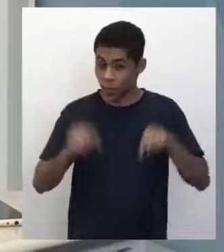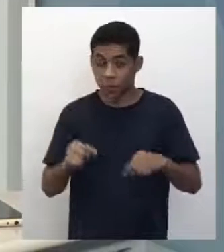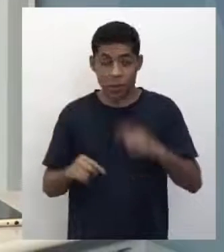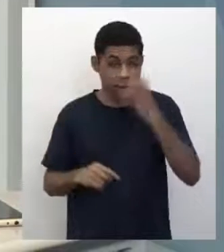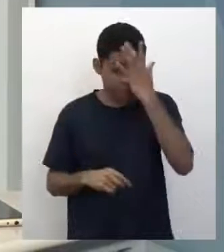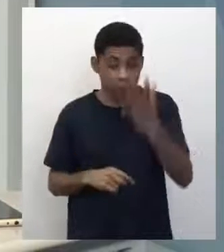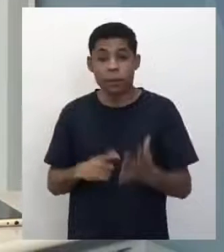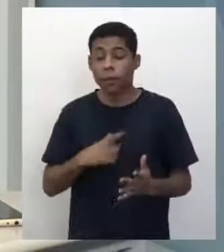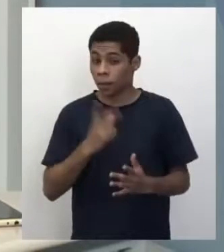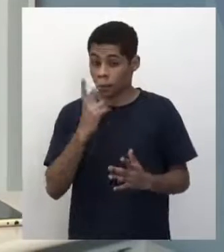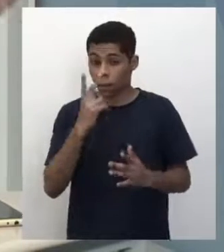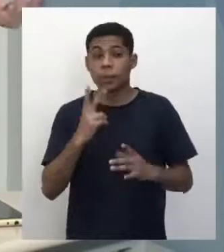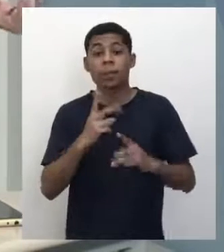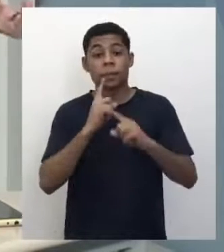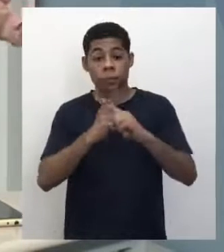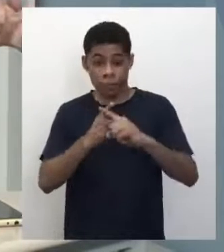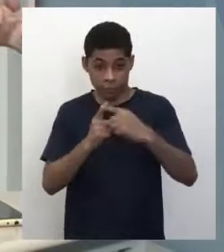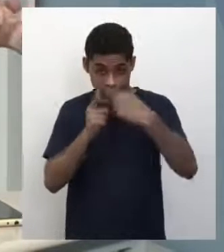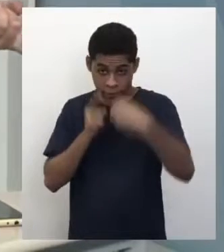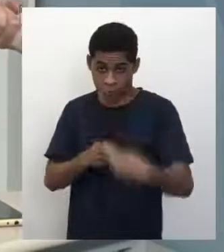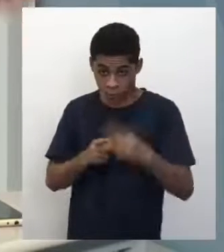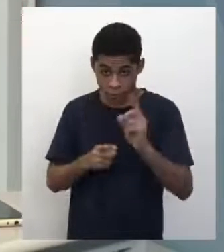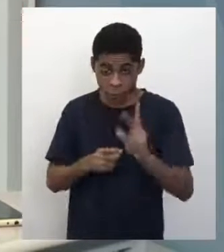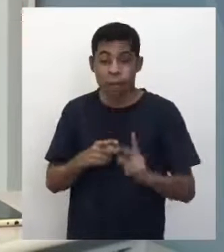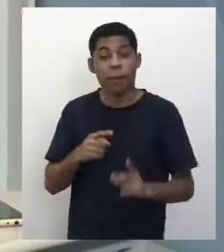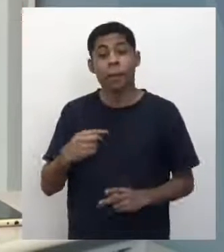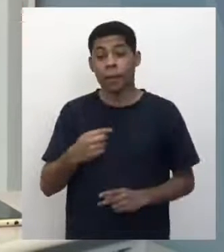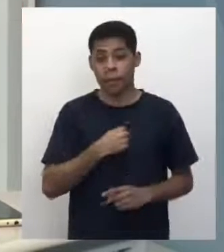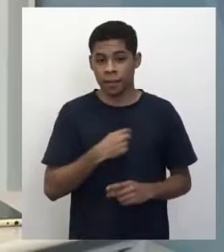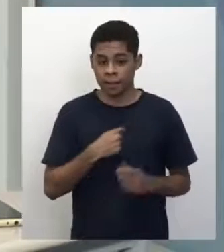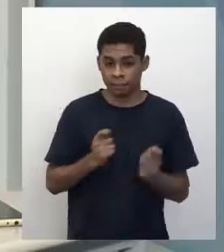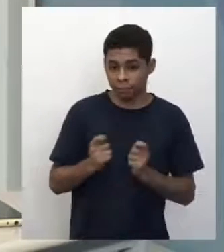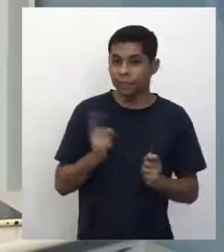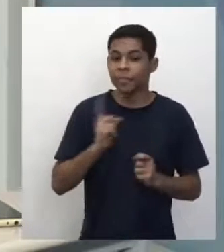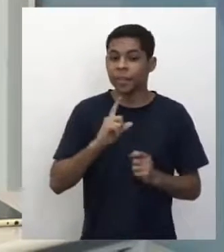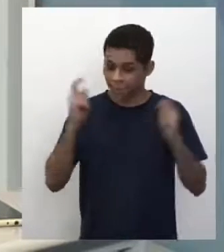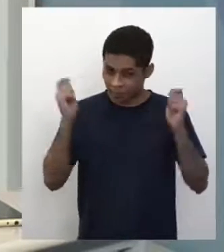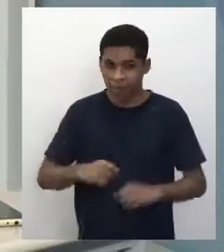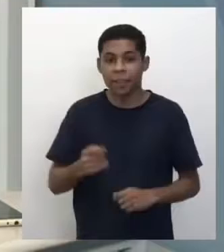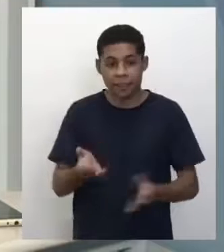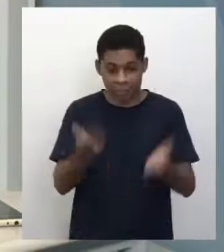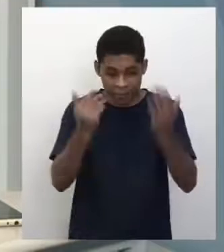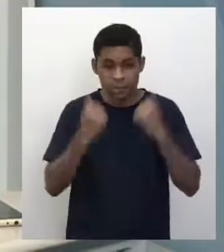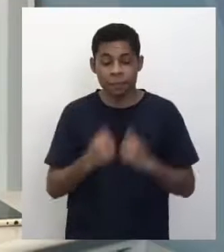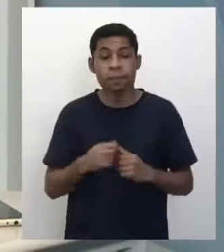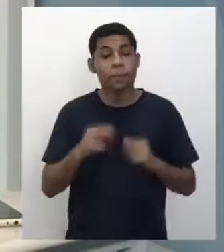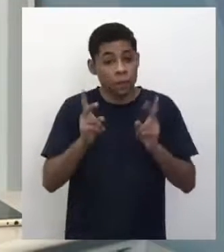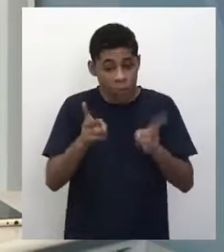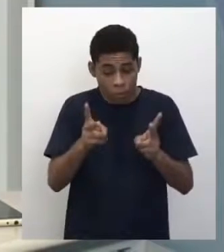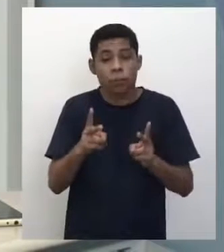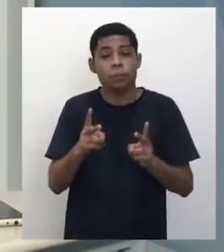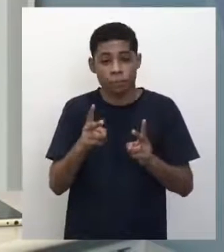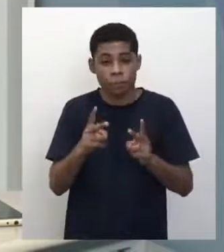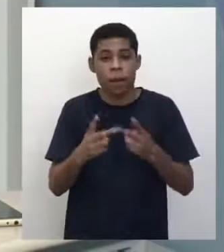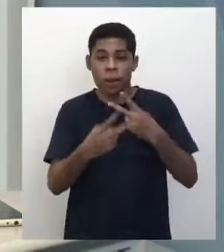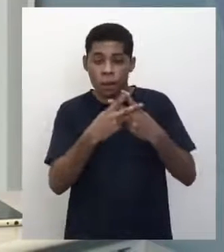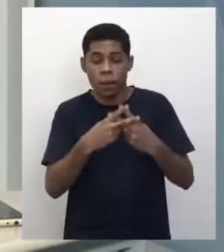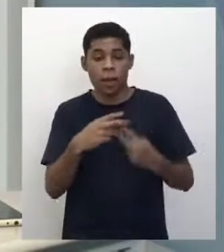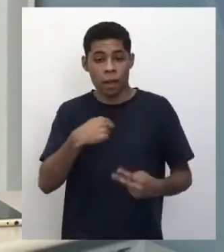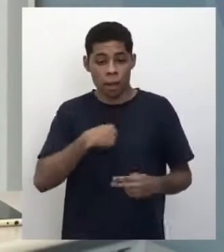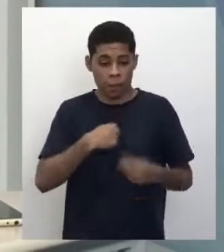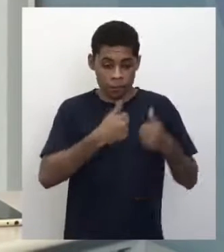2 desafios. Hoje não tô econômica. A mesma coisa, marca lá a hashtag eu no CMSP ou